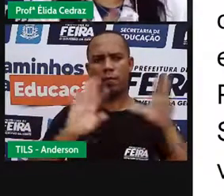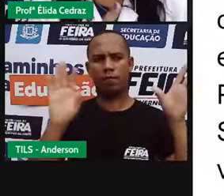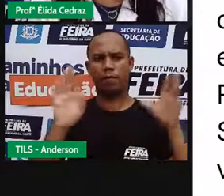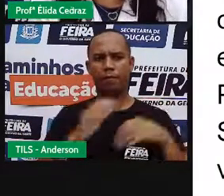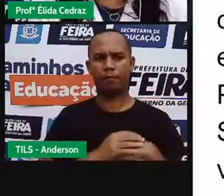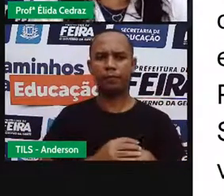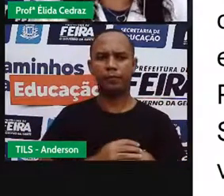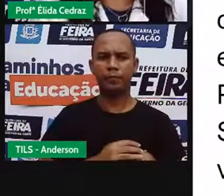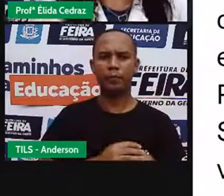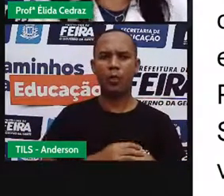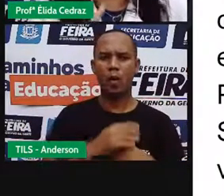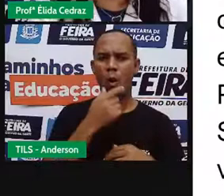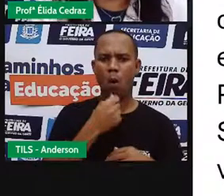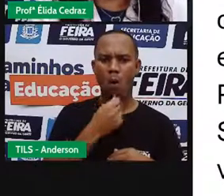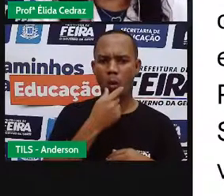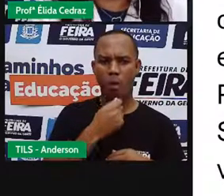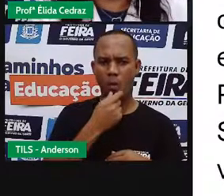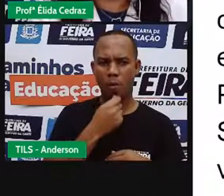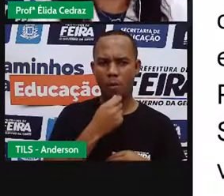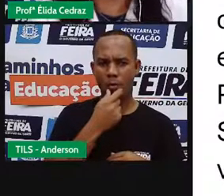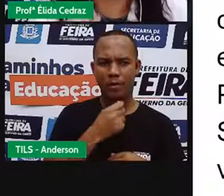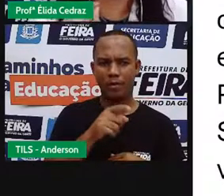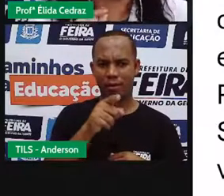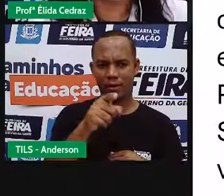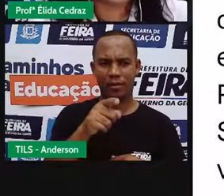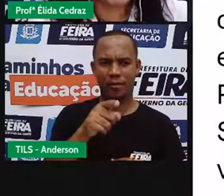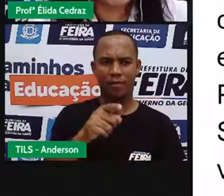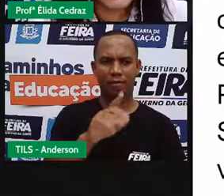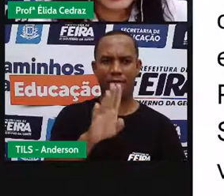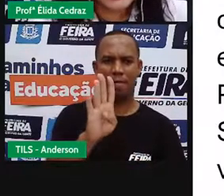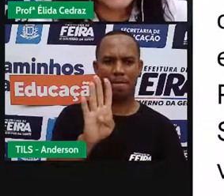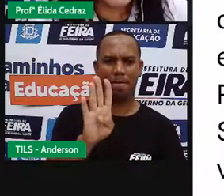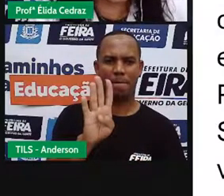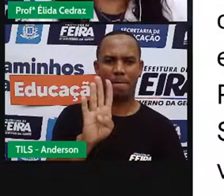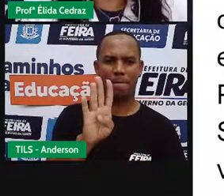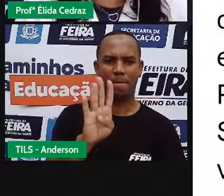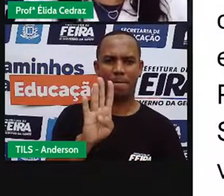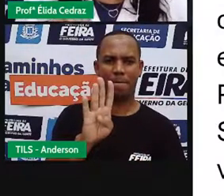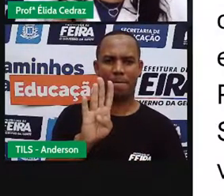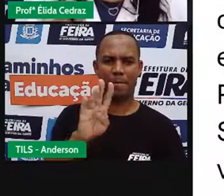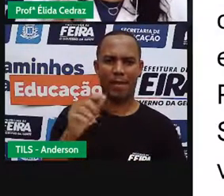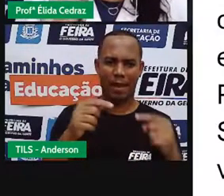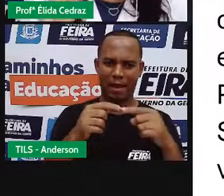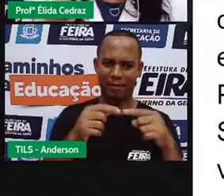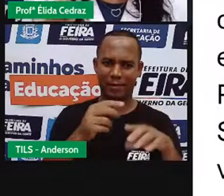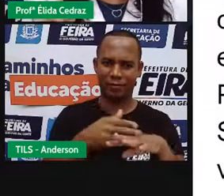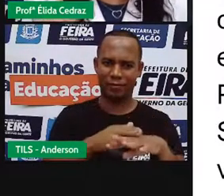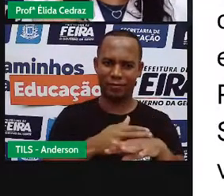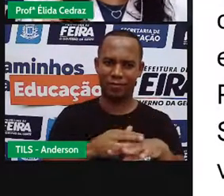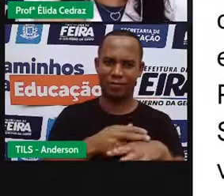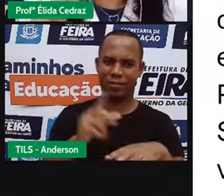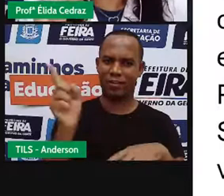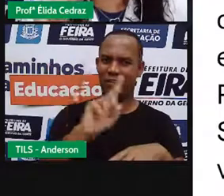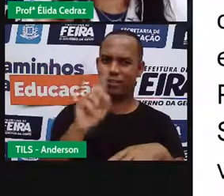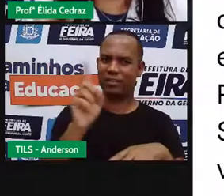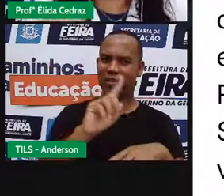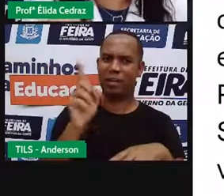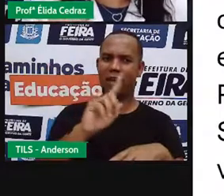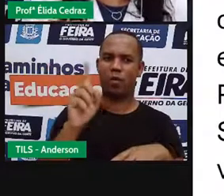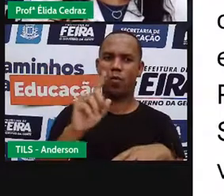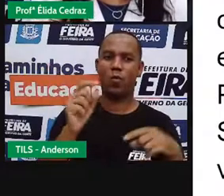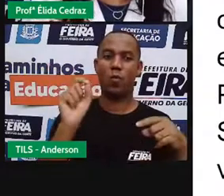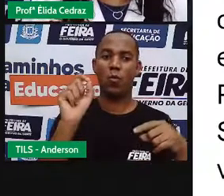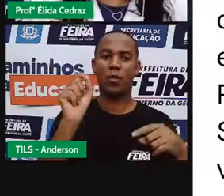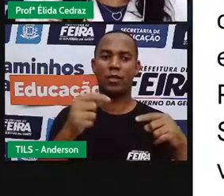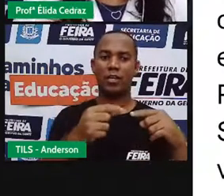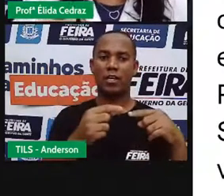coisa: esse brigadeiro aí não é de chocolate, não. Esse brigadeiro é um cargo que tem